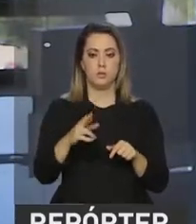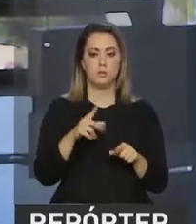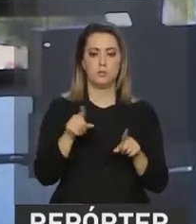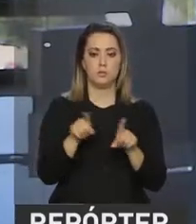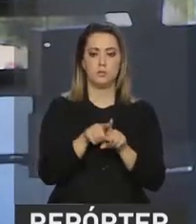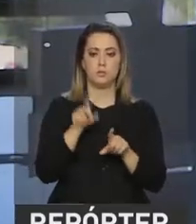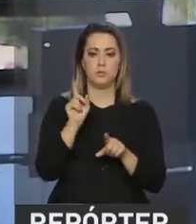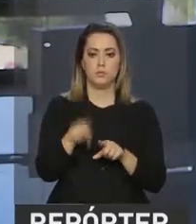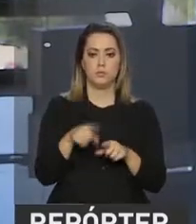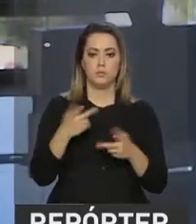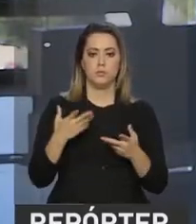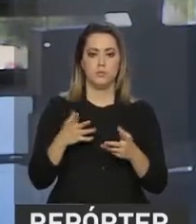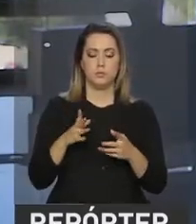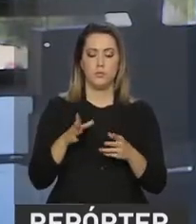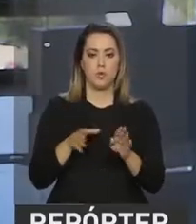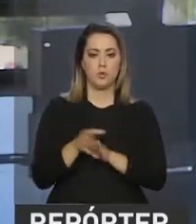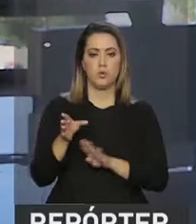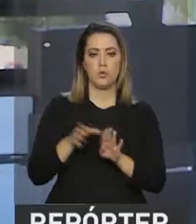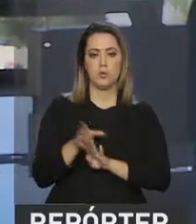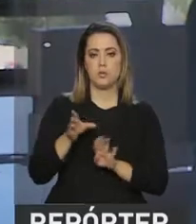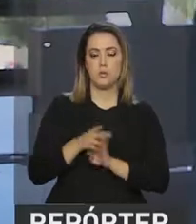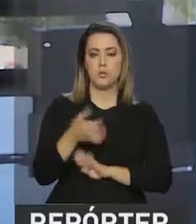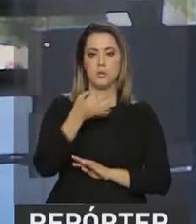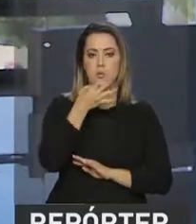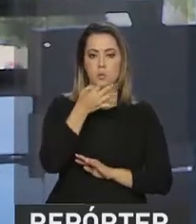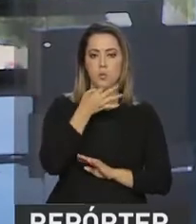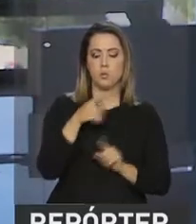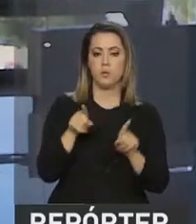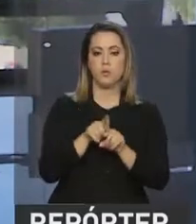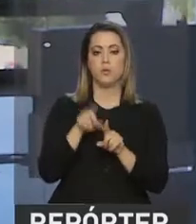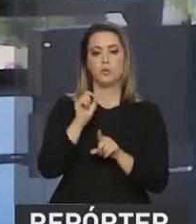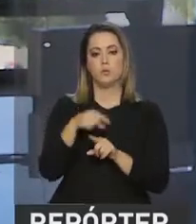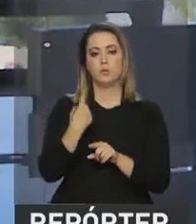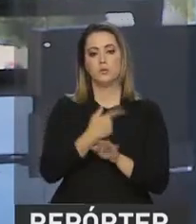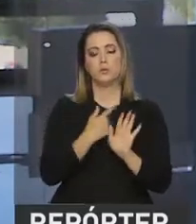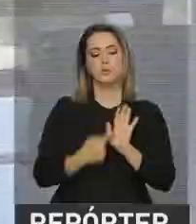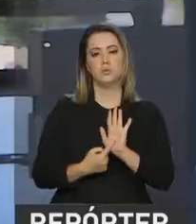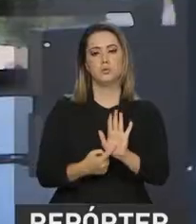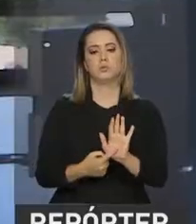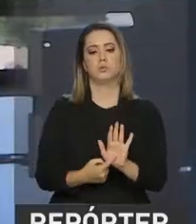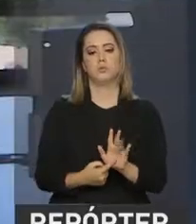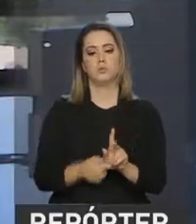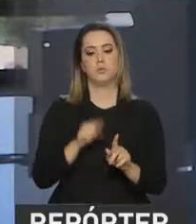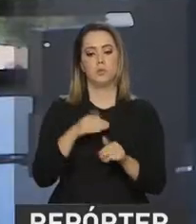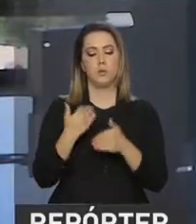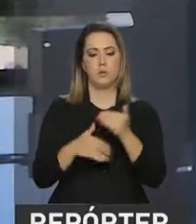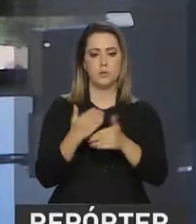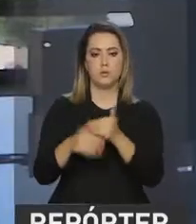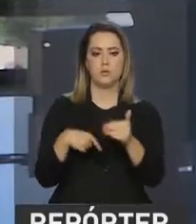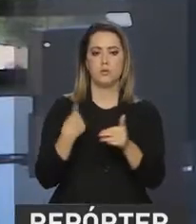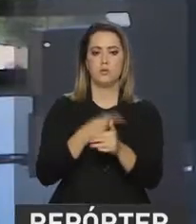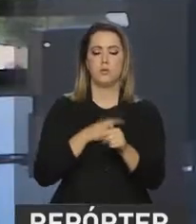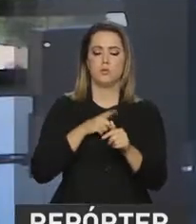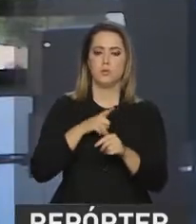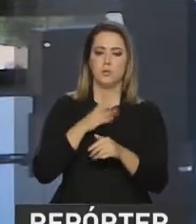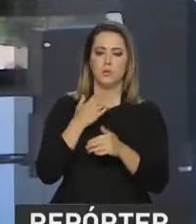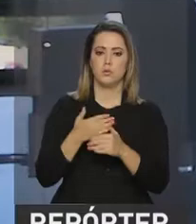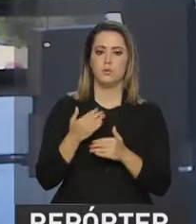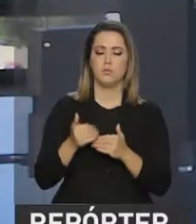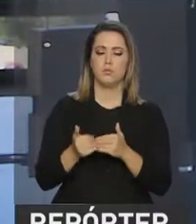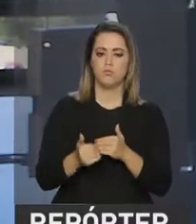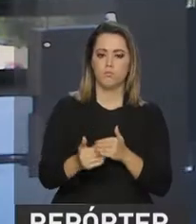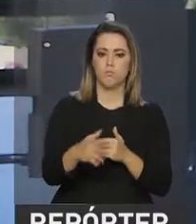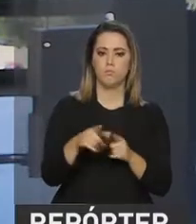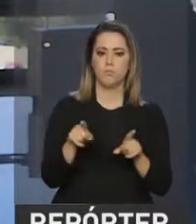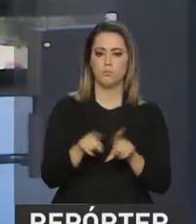de aconselhamento, de sugestões apresentadas pelo CDES. Esses avanços que nós tivemos na